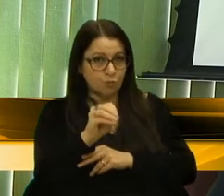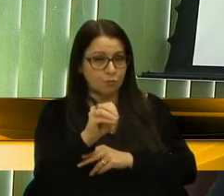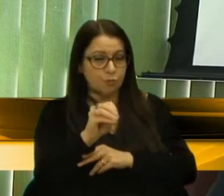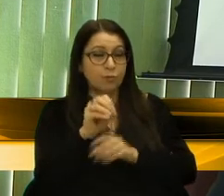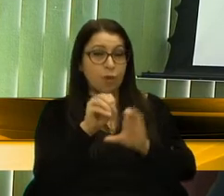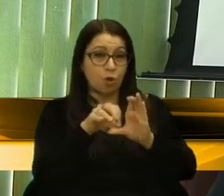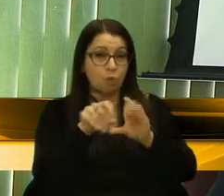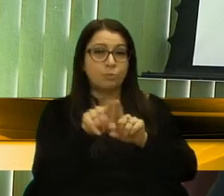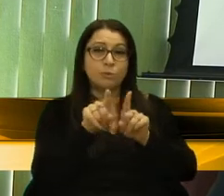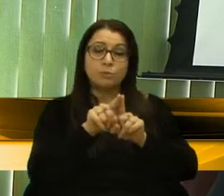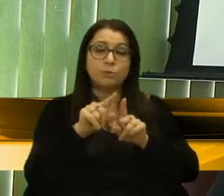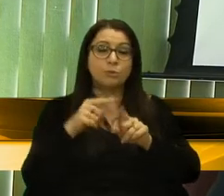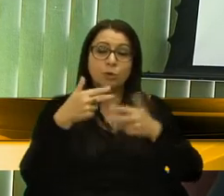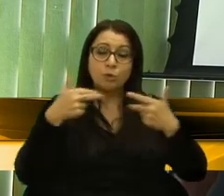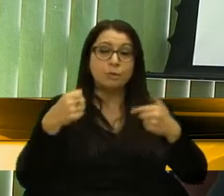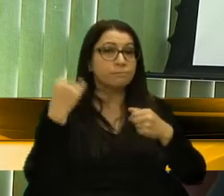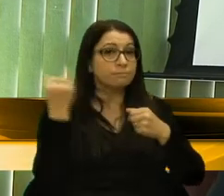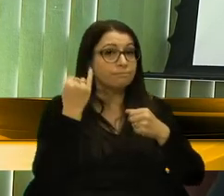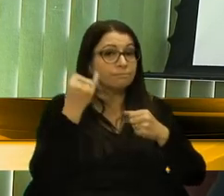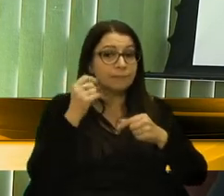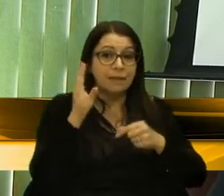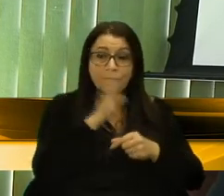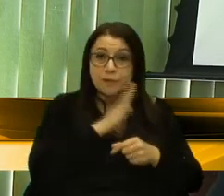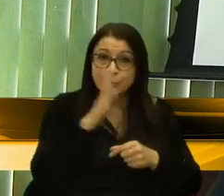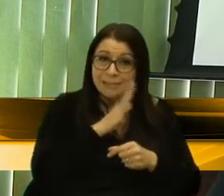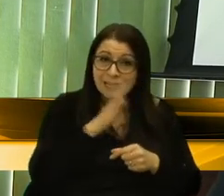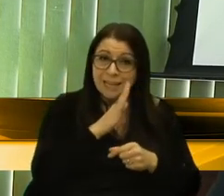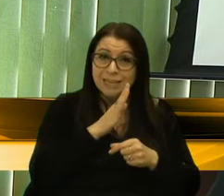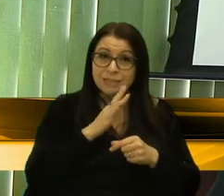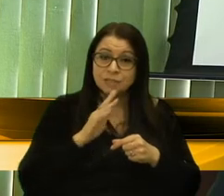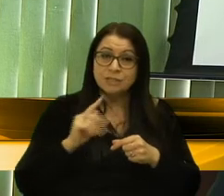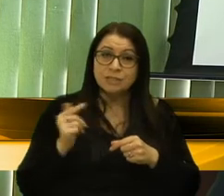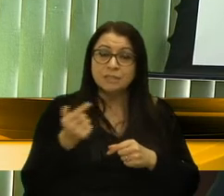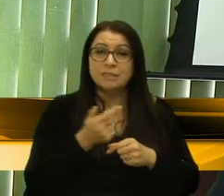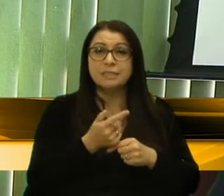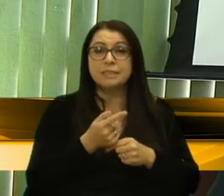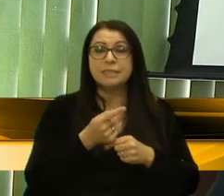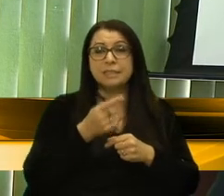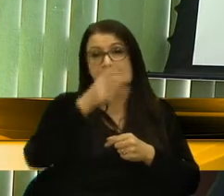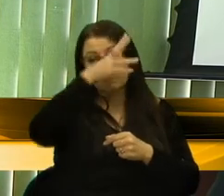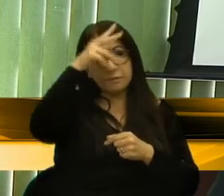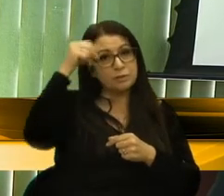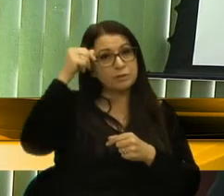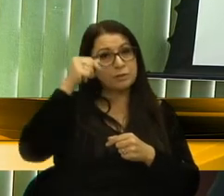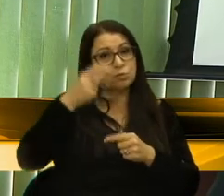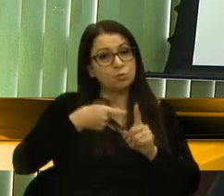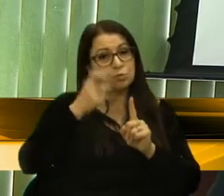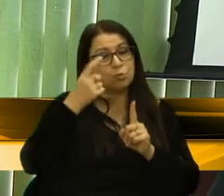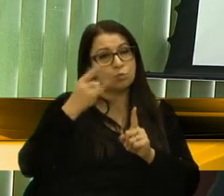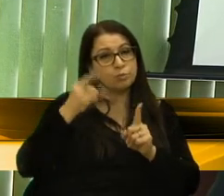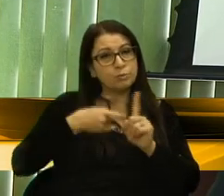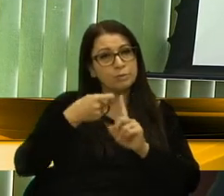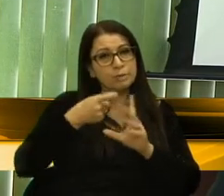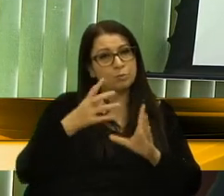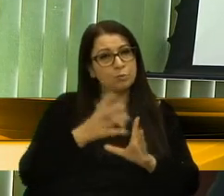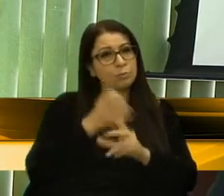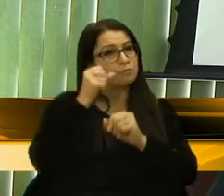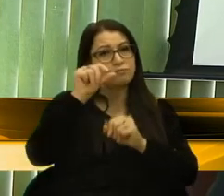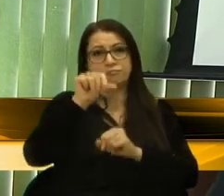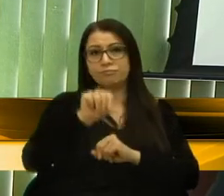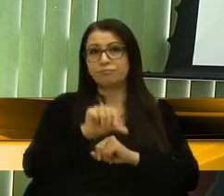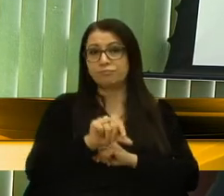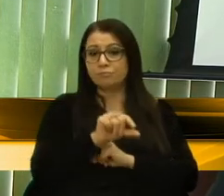é a velocidade com que a arrecadação municipal vem caindo nos últimos meses. Nesse